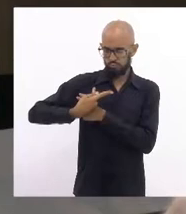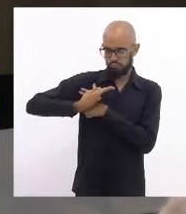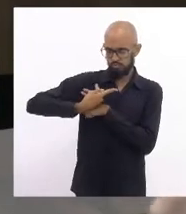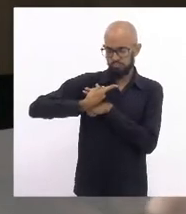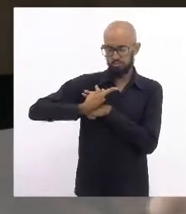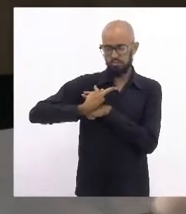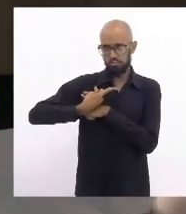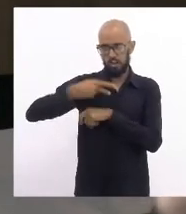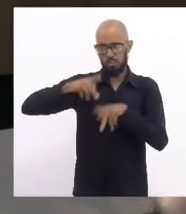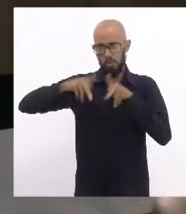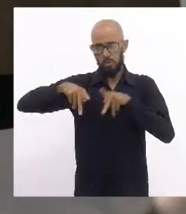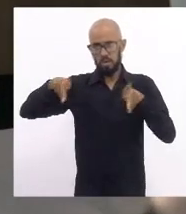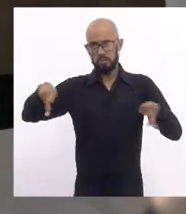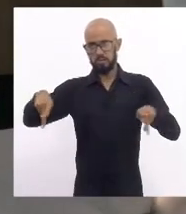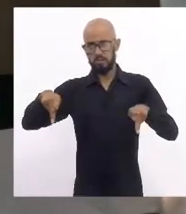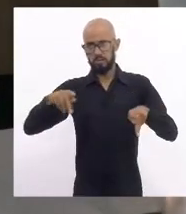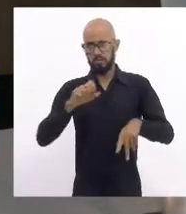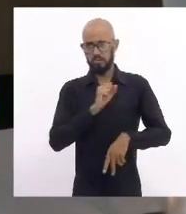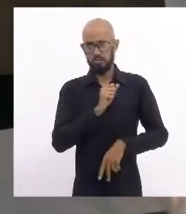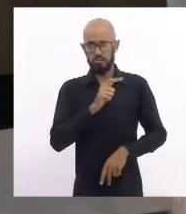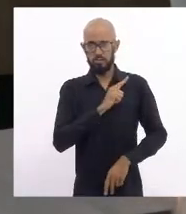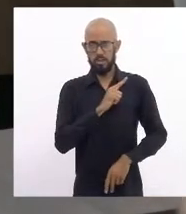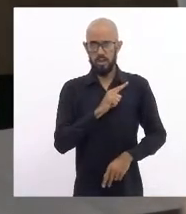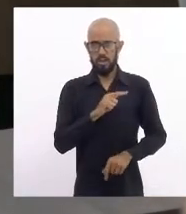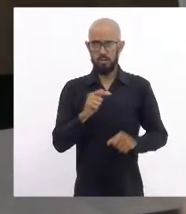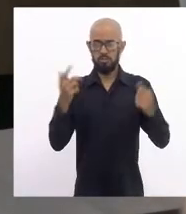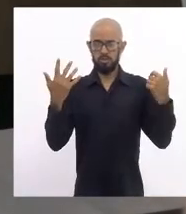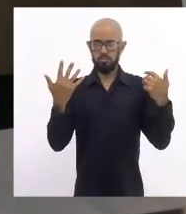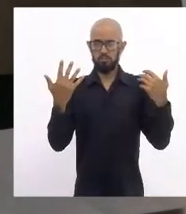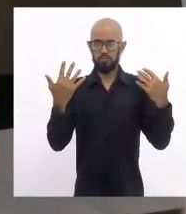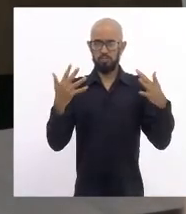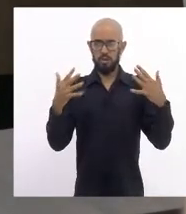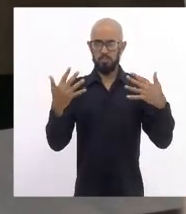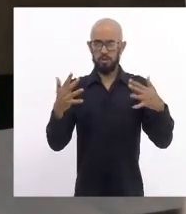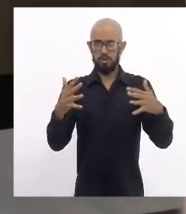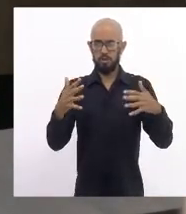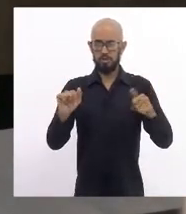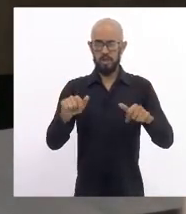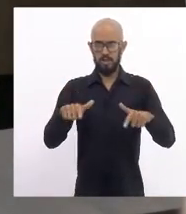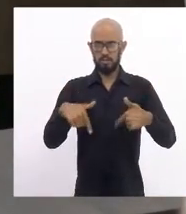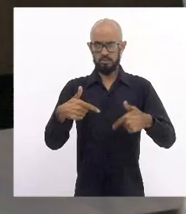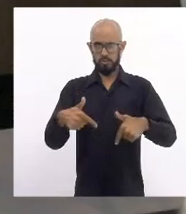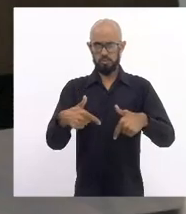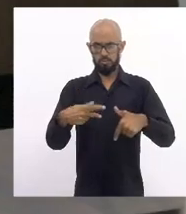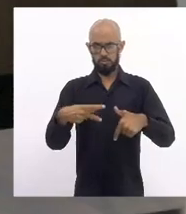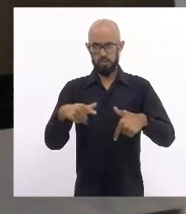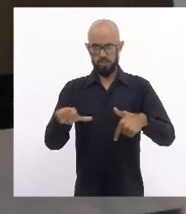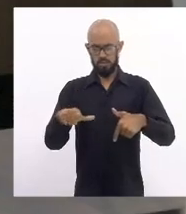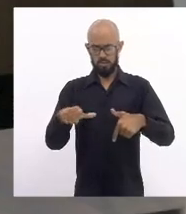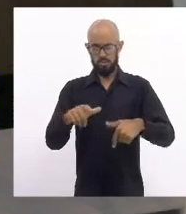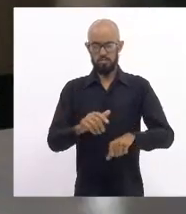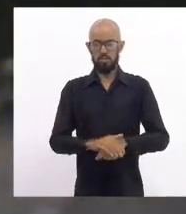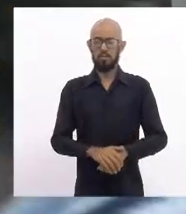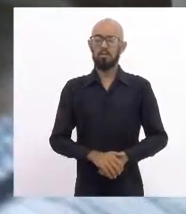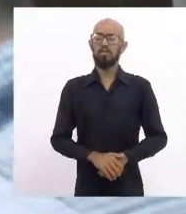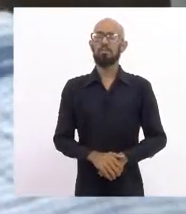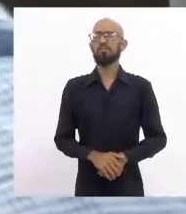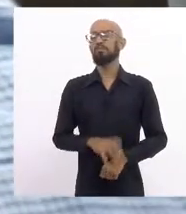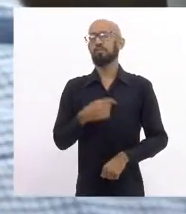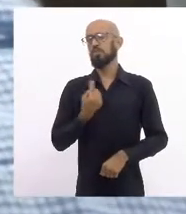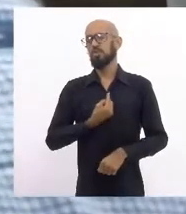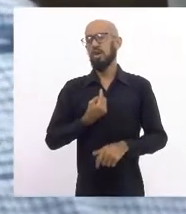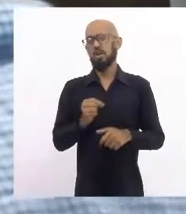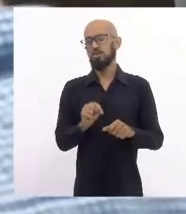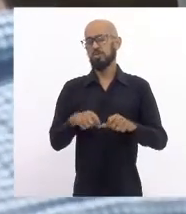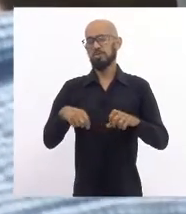população de São Gonçalo, aplaudindo a iniciativa desse projeto. O que nós estamos